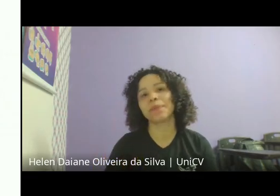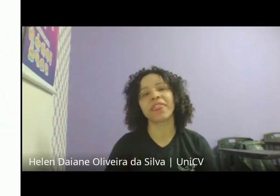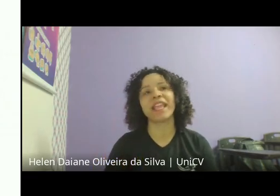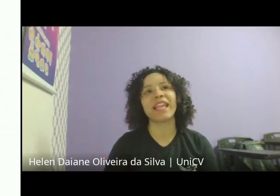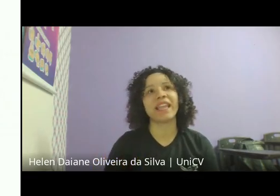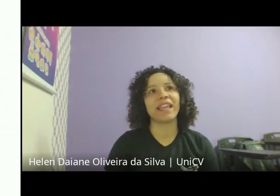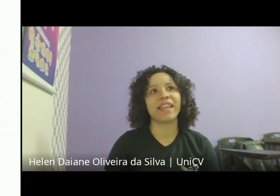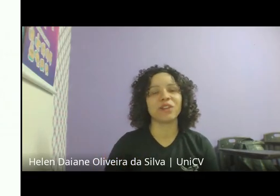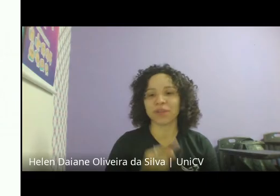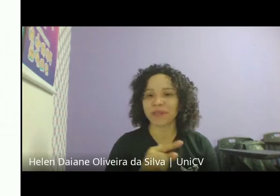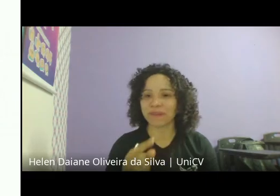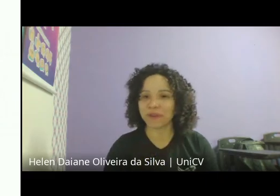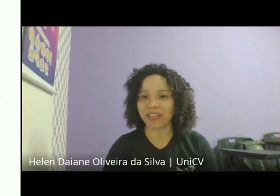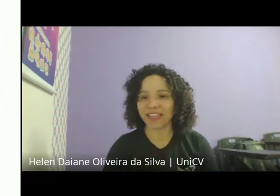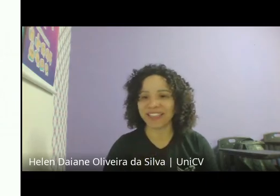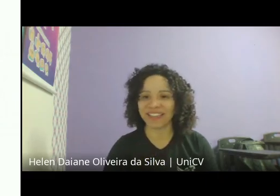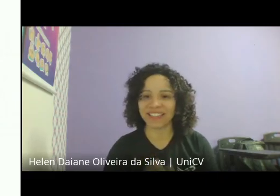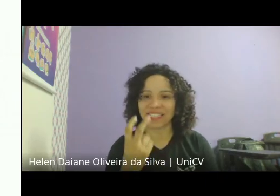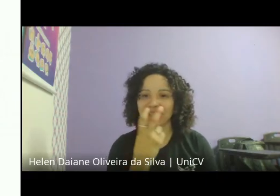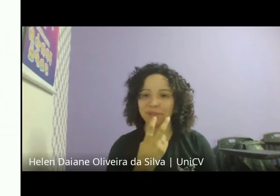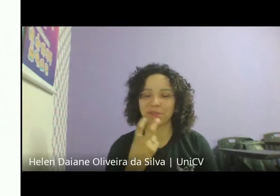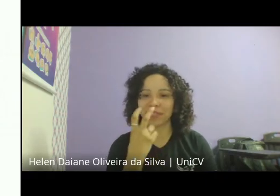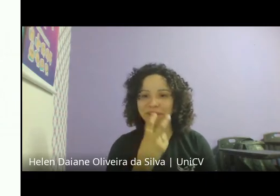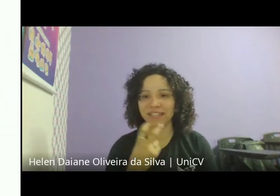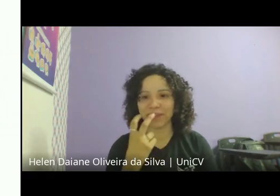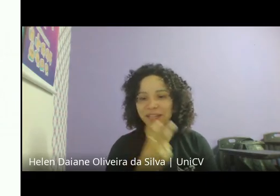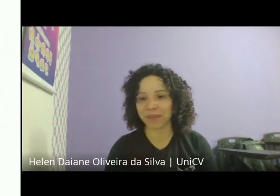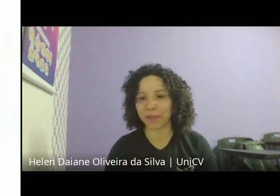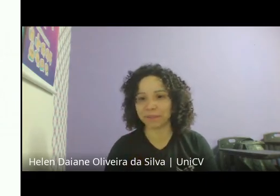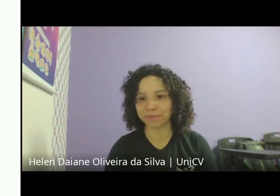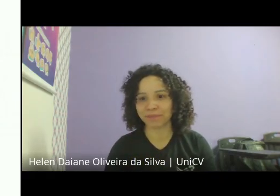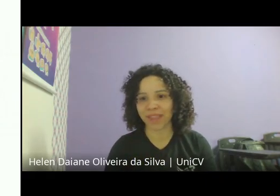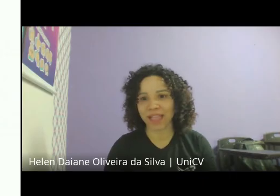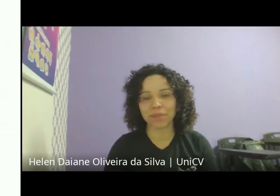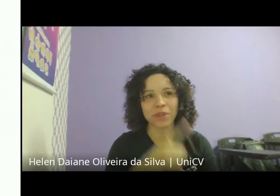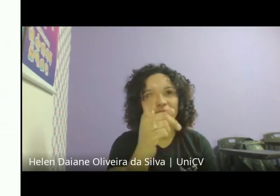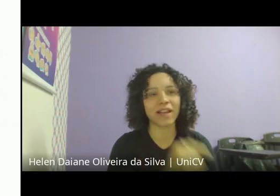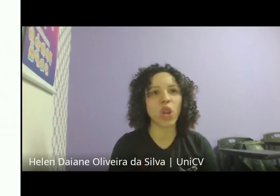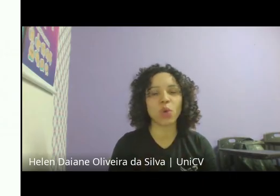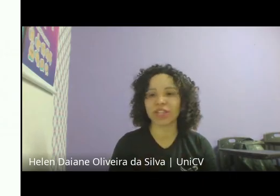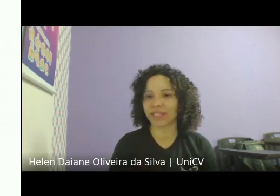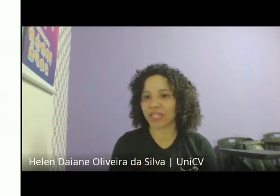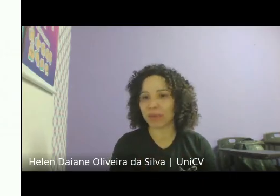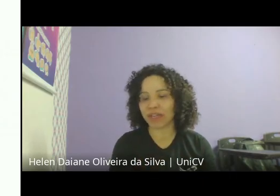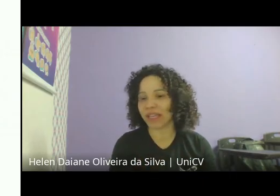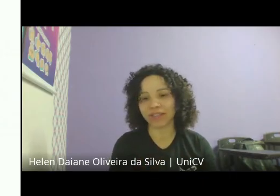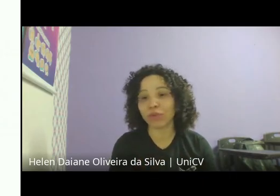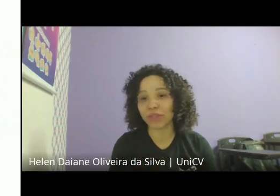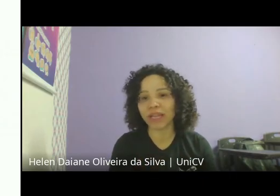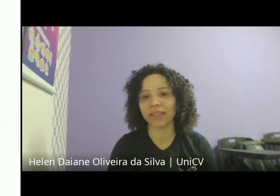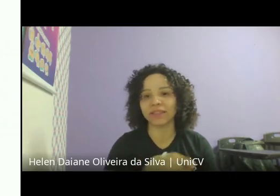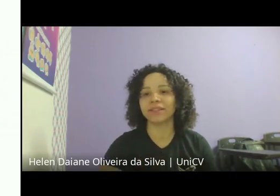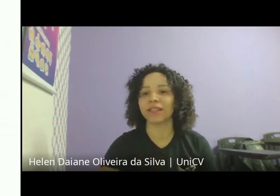juntas, e eu já percebi o quê? Que ela já estava se acostumando a fazer leitura labial. Mas a pessoa estava lá longe, ela estava respondendo aqui,